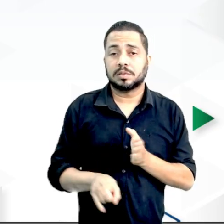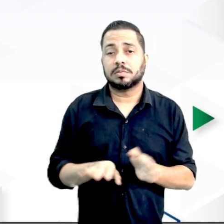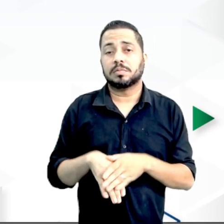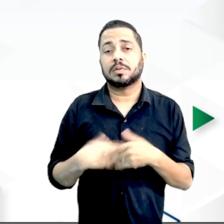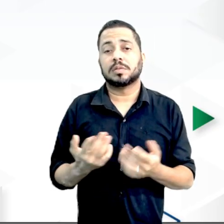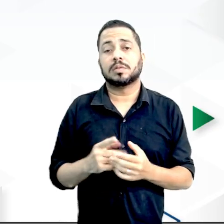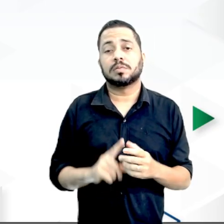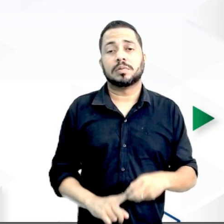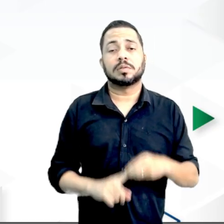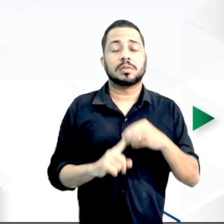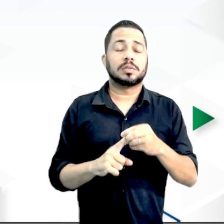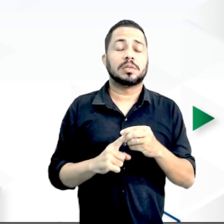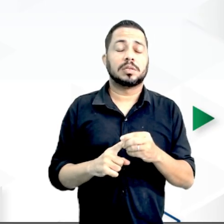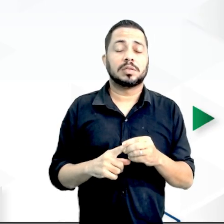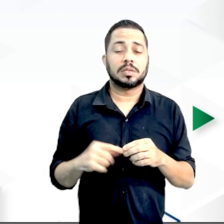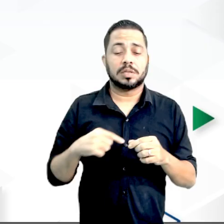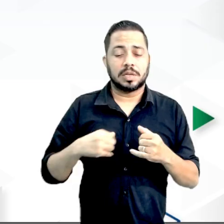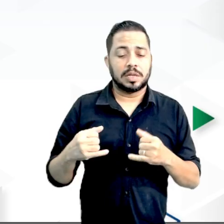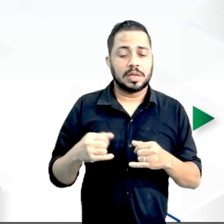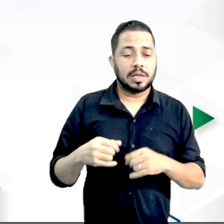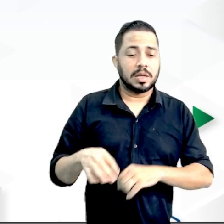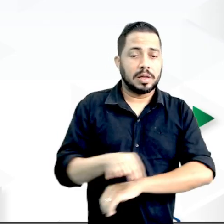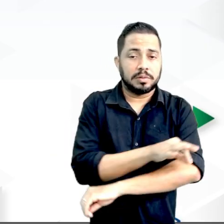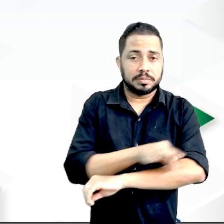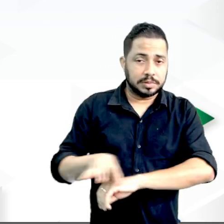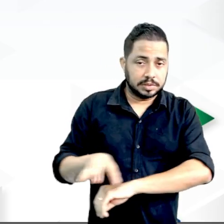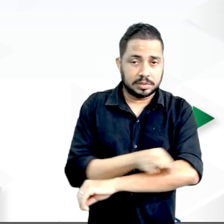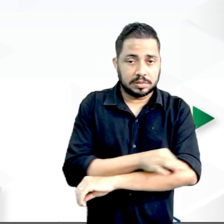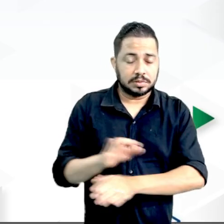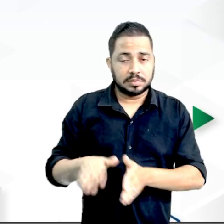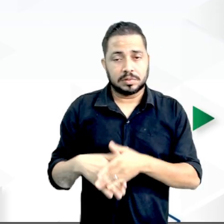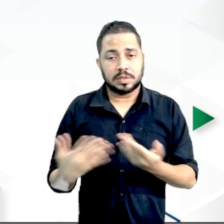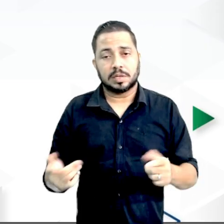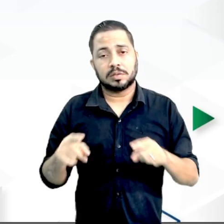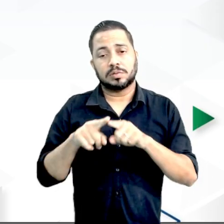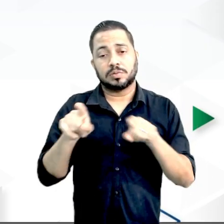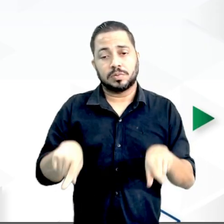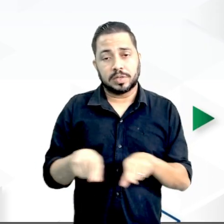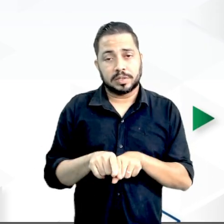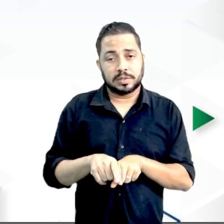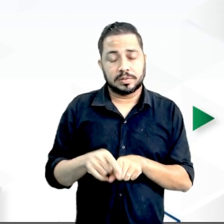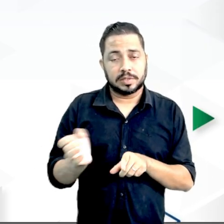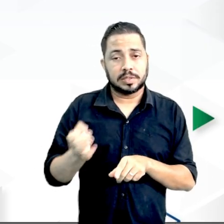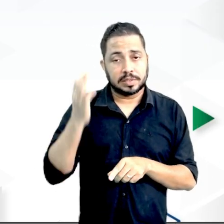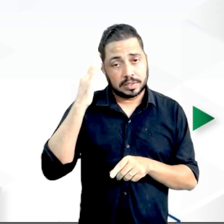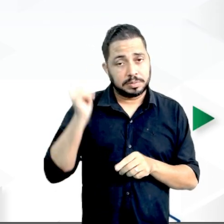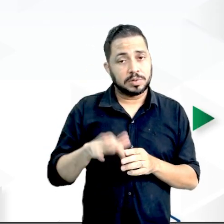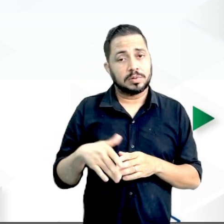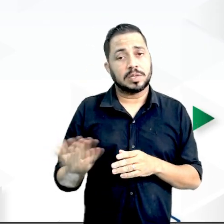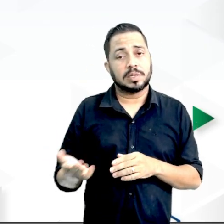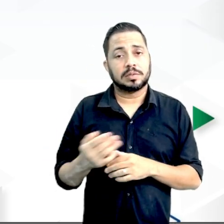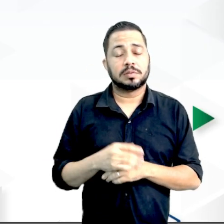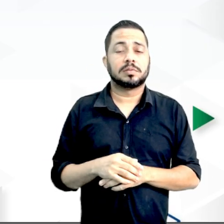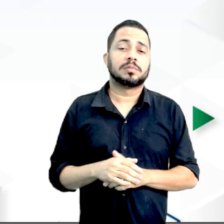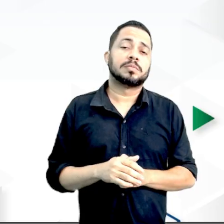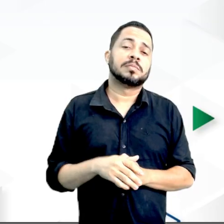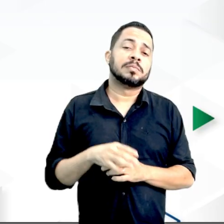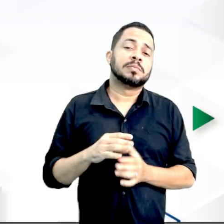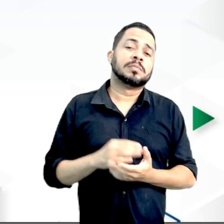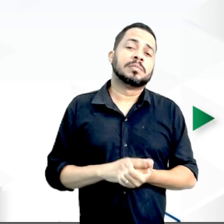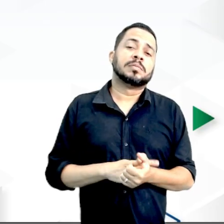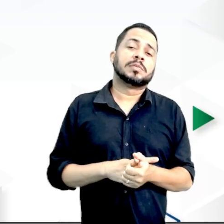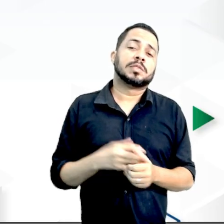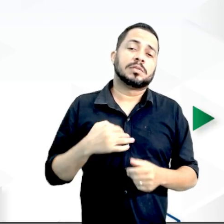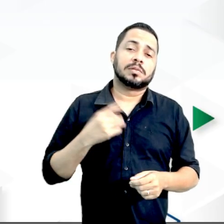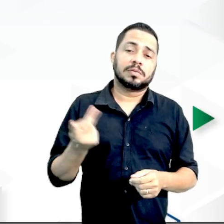quantas unidades de comprimento tem os lados do quadrado. Na verdade, a gente só precisa saber um lado, né? Só um lado já basta.